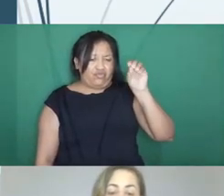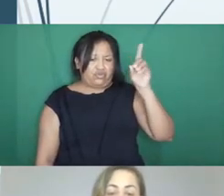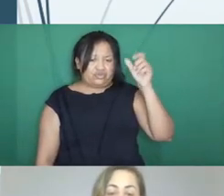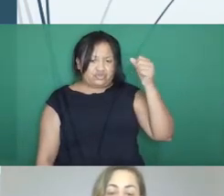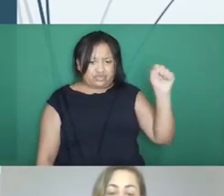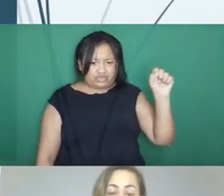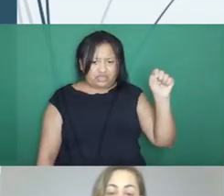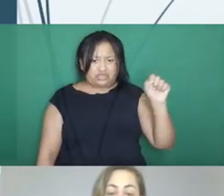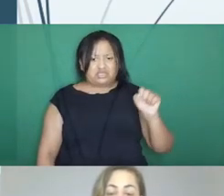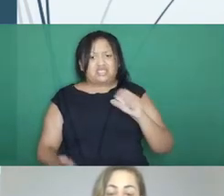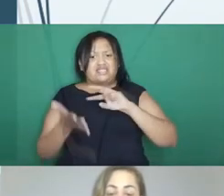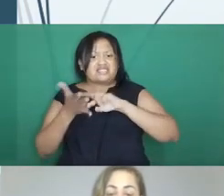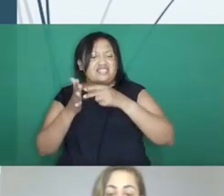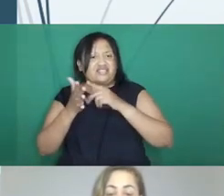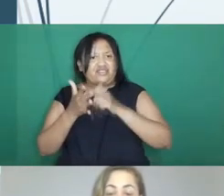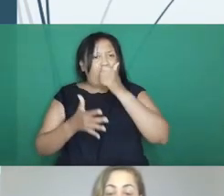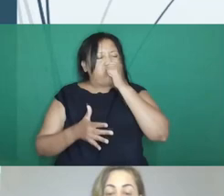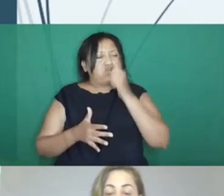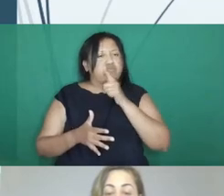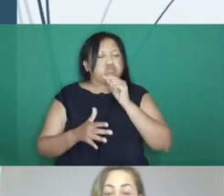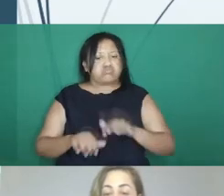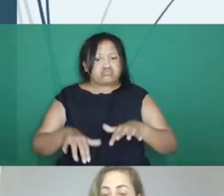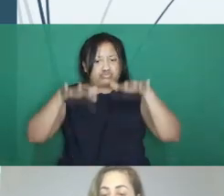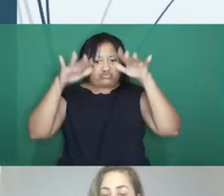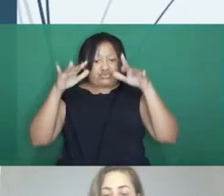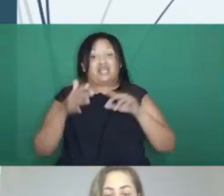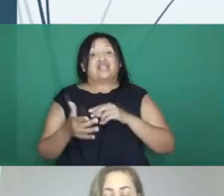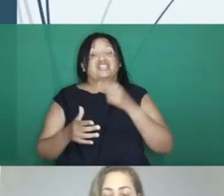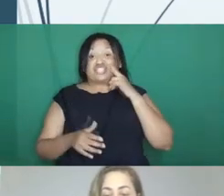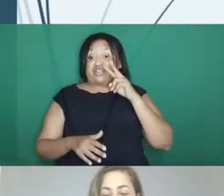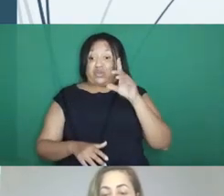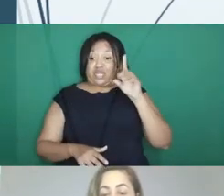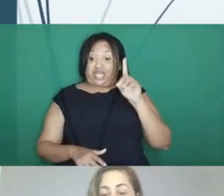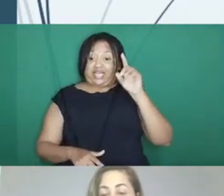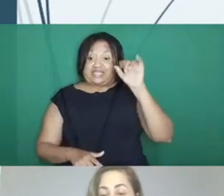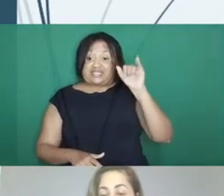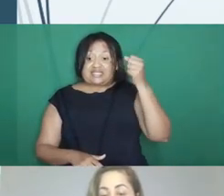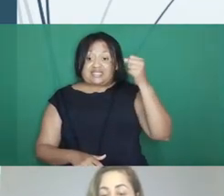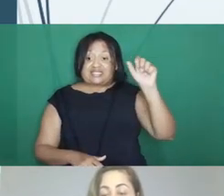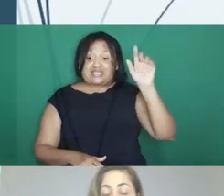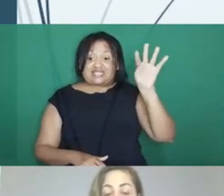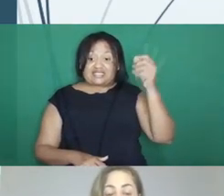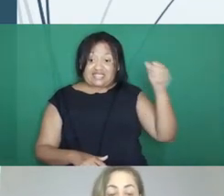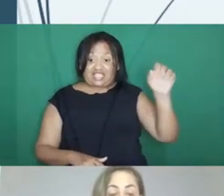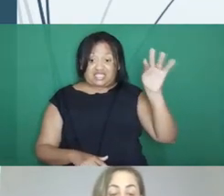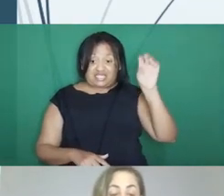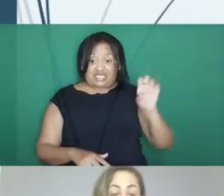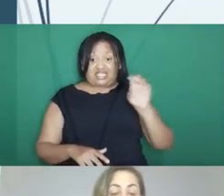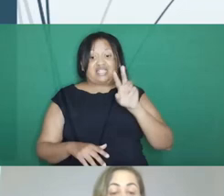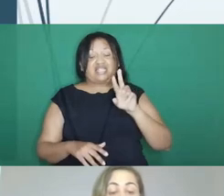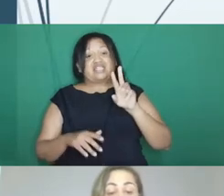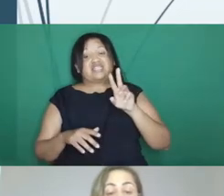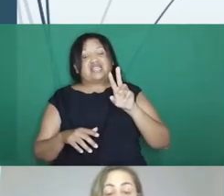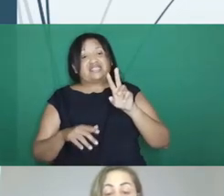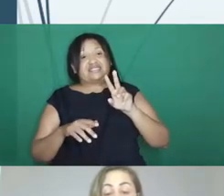já viu que fluods é inundações já viu que desastre desastre e ruim chuva então elas expressam o quê